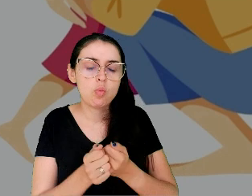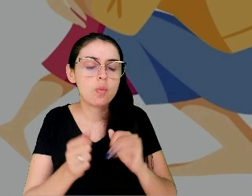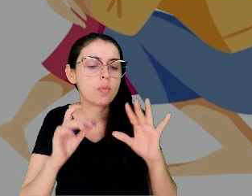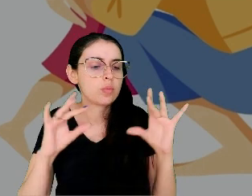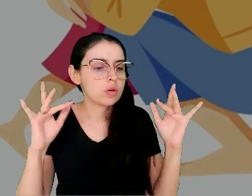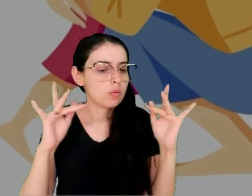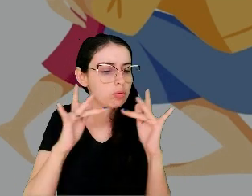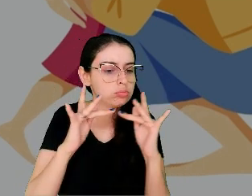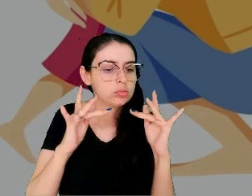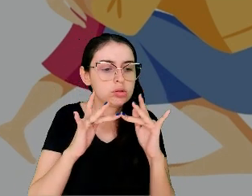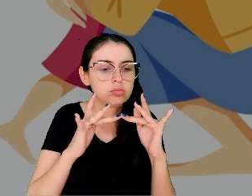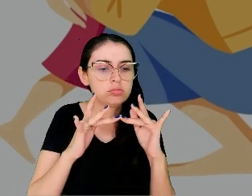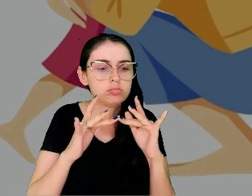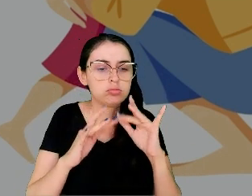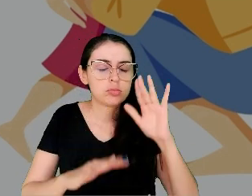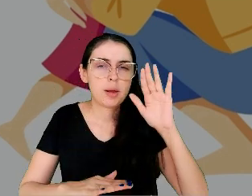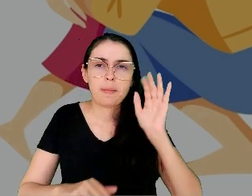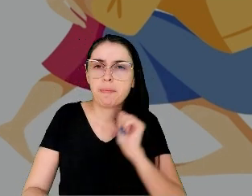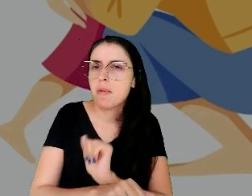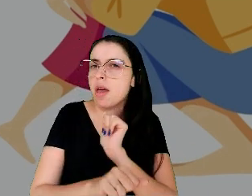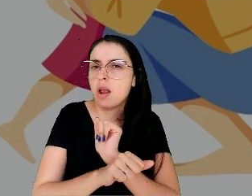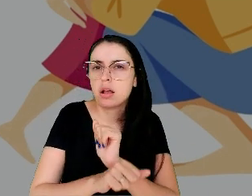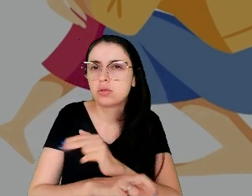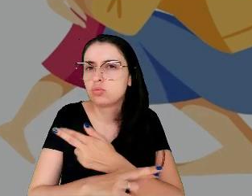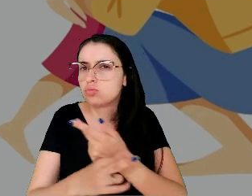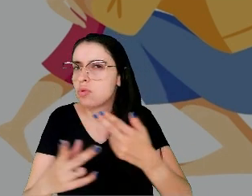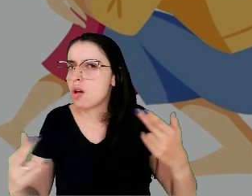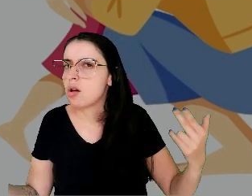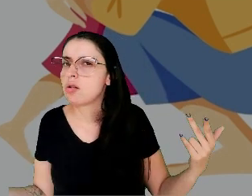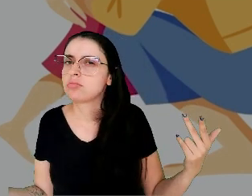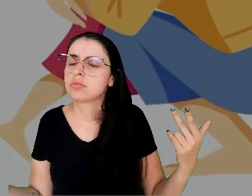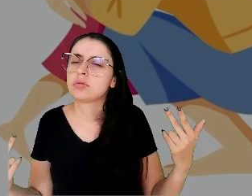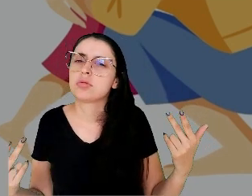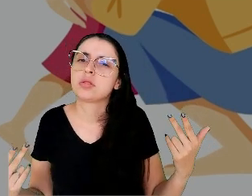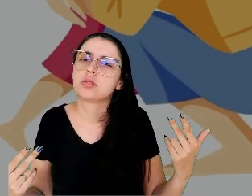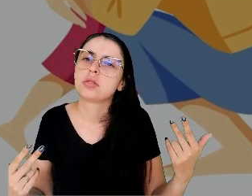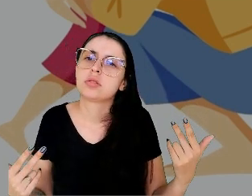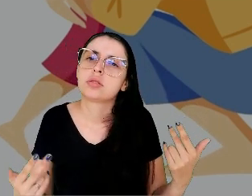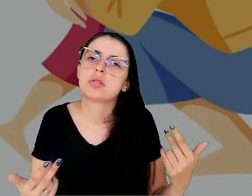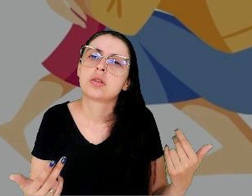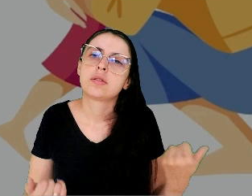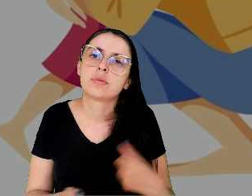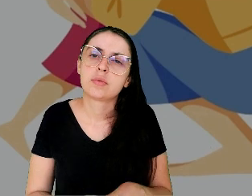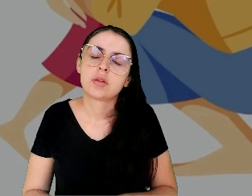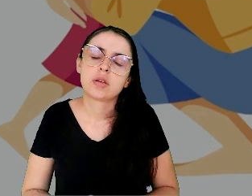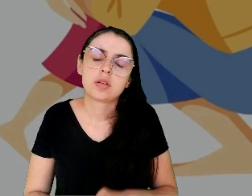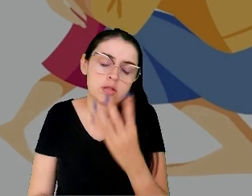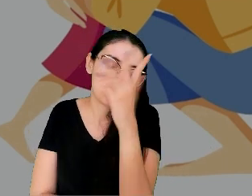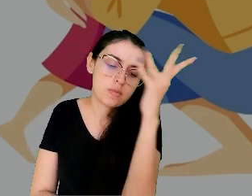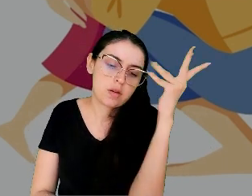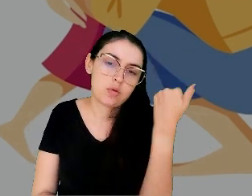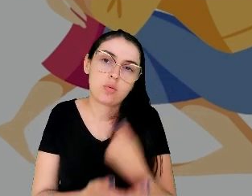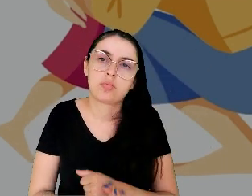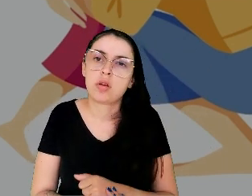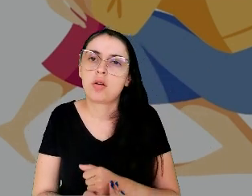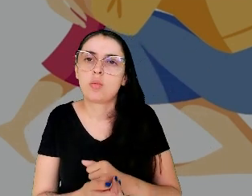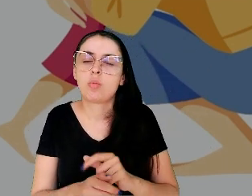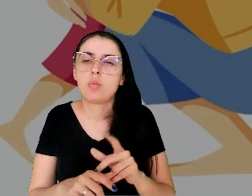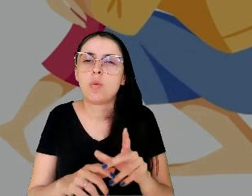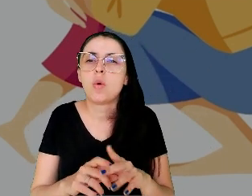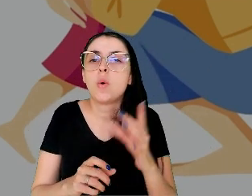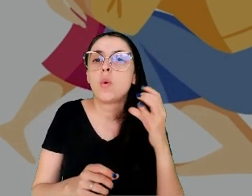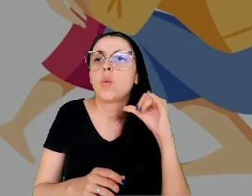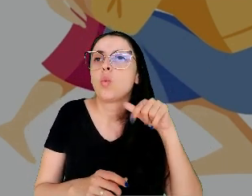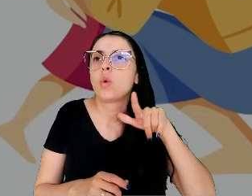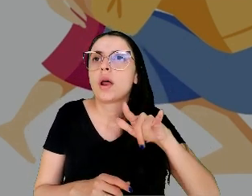de interseção de todos os outros indicadores e fatores ambientais, como clima,